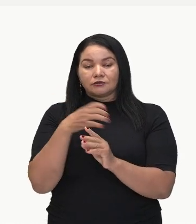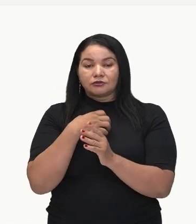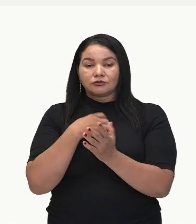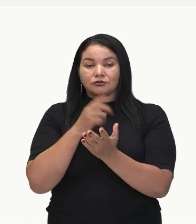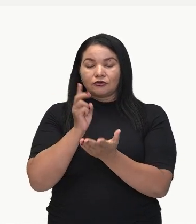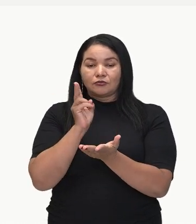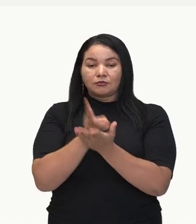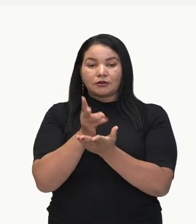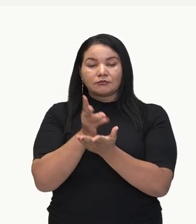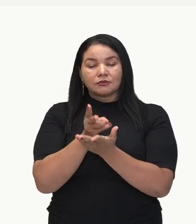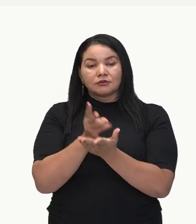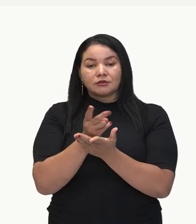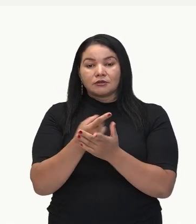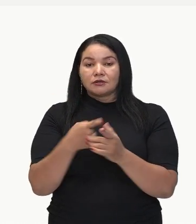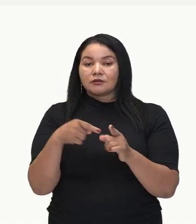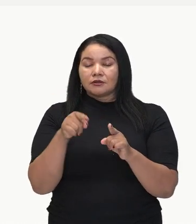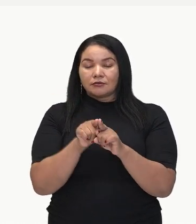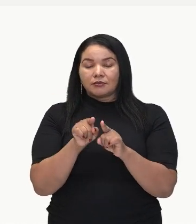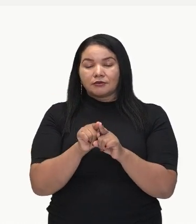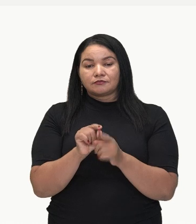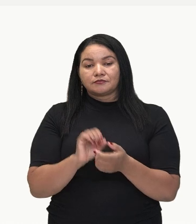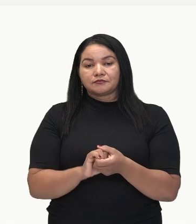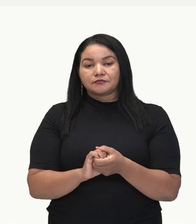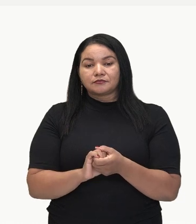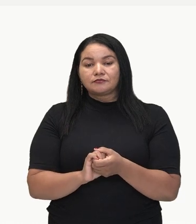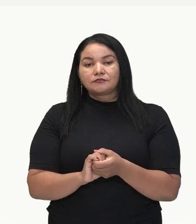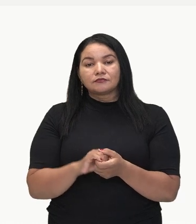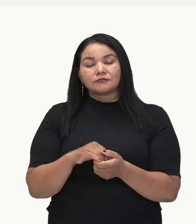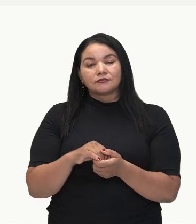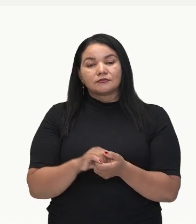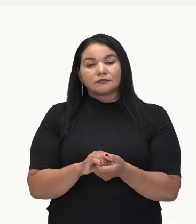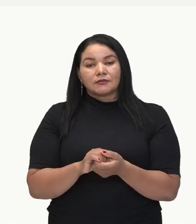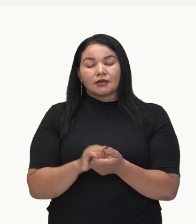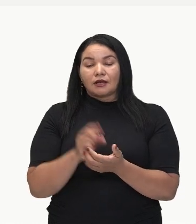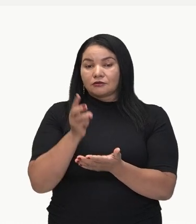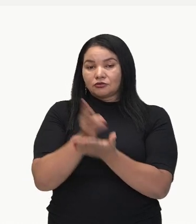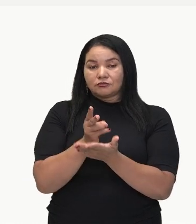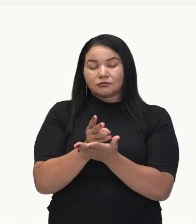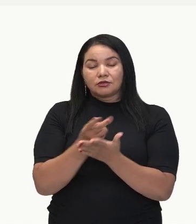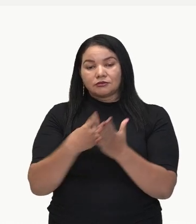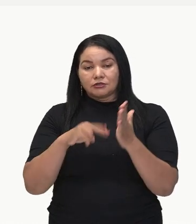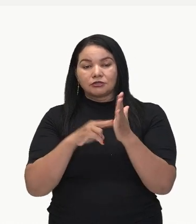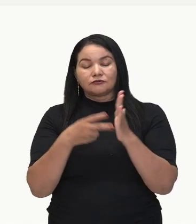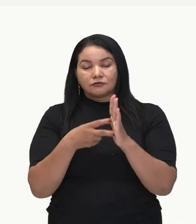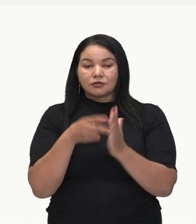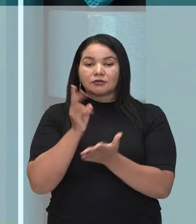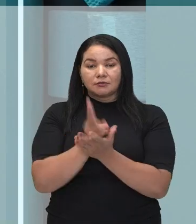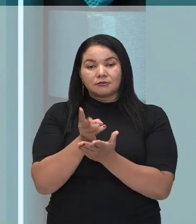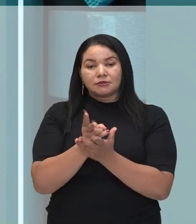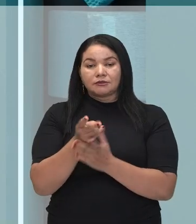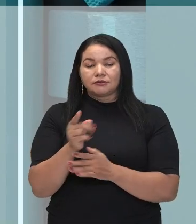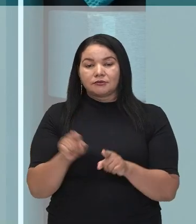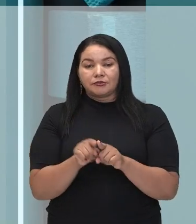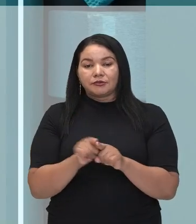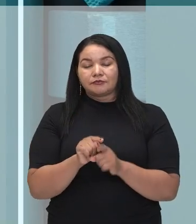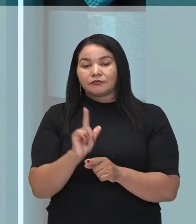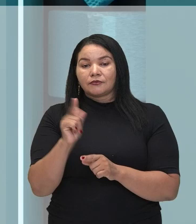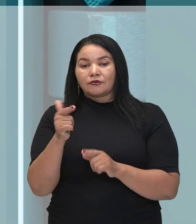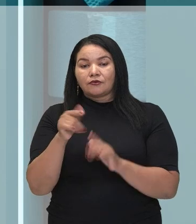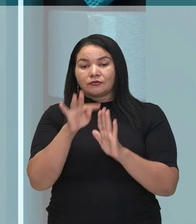ou seja, o seu significado, ok? Muito bem. Temos aqui um